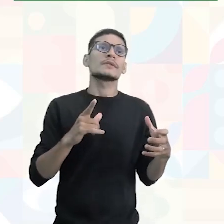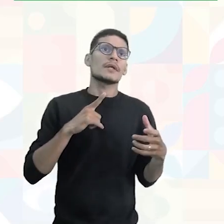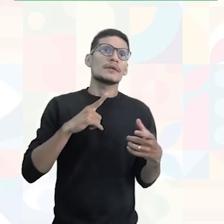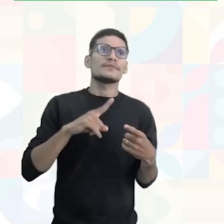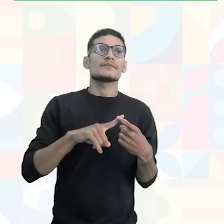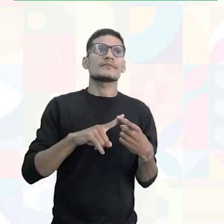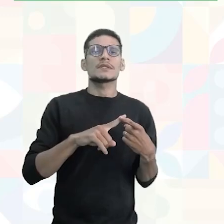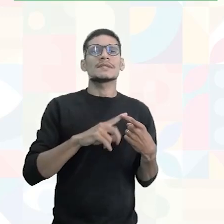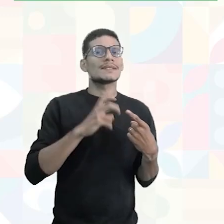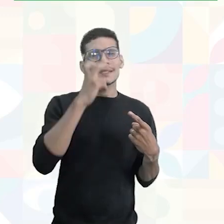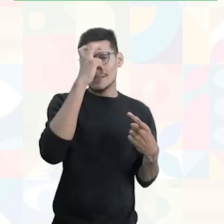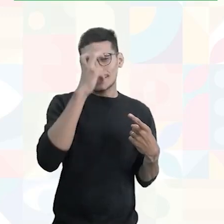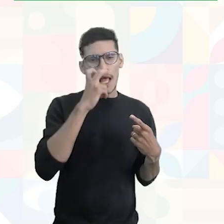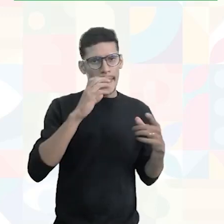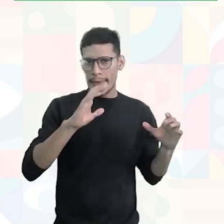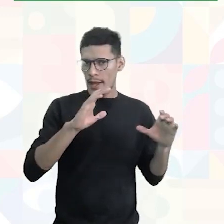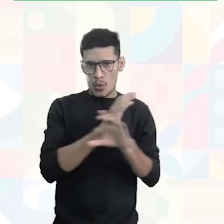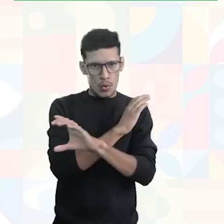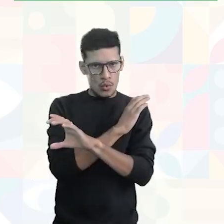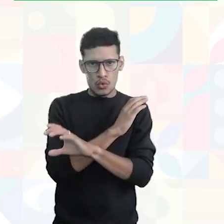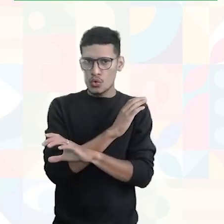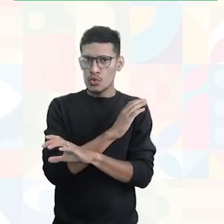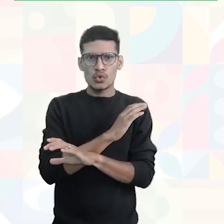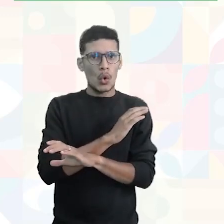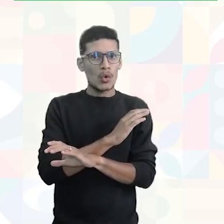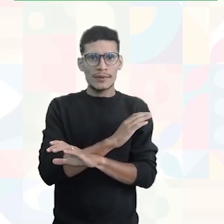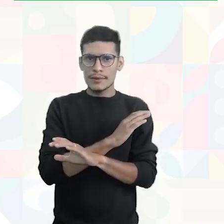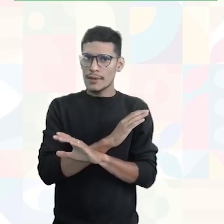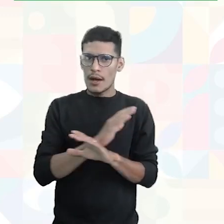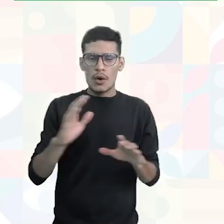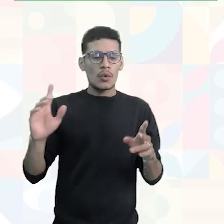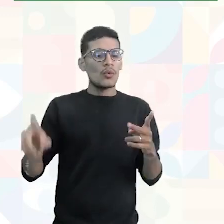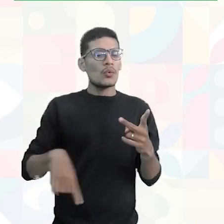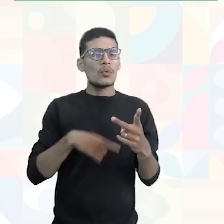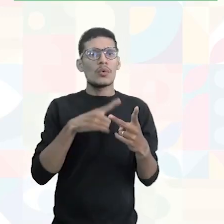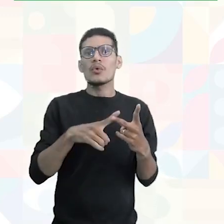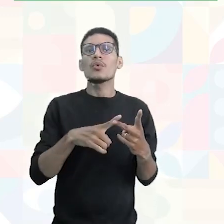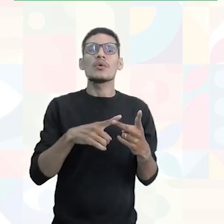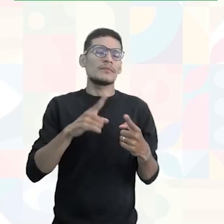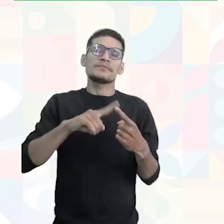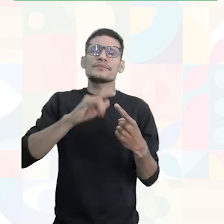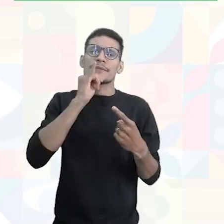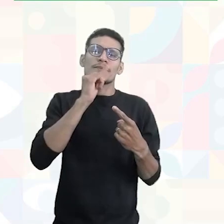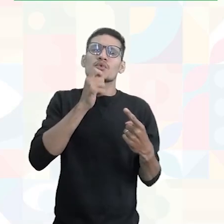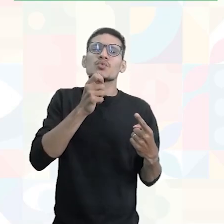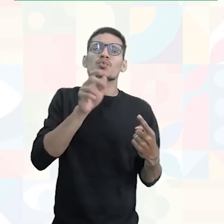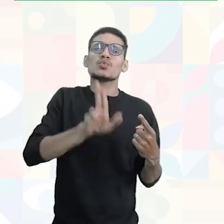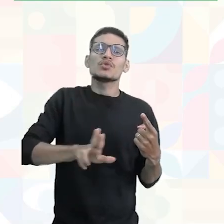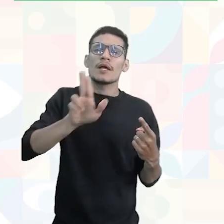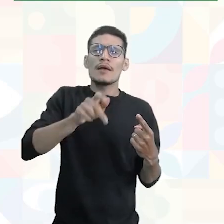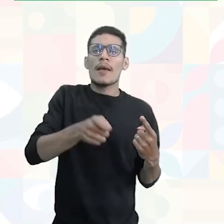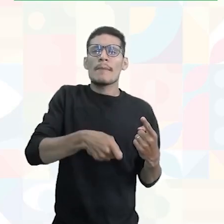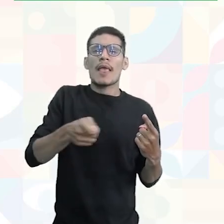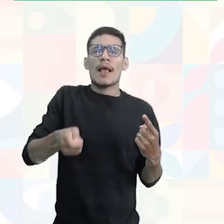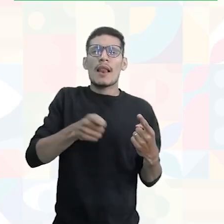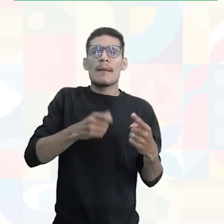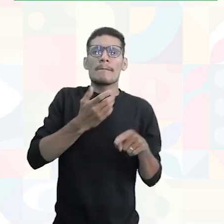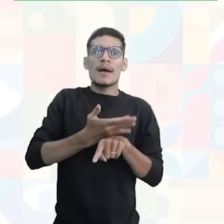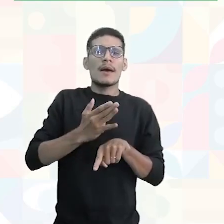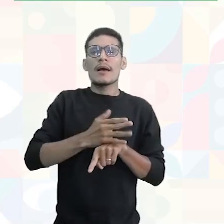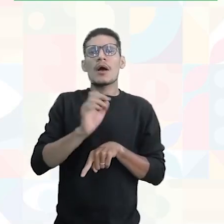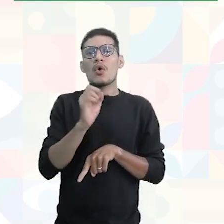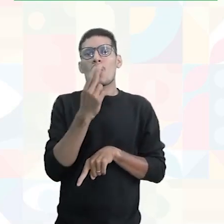o totalmente cego, né, que geralmente ele utiliza uma bengala branca ou ele faz uso do